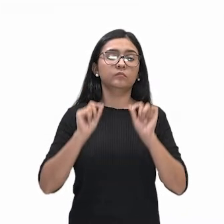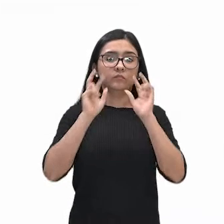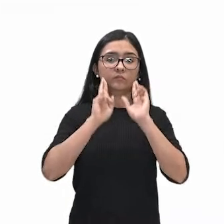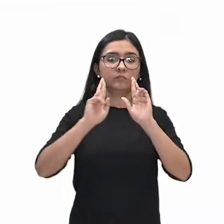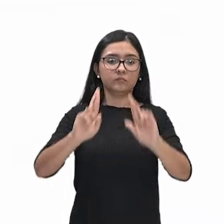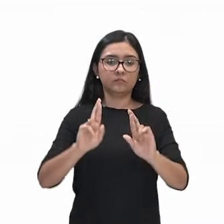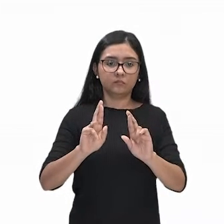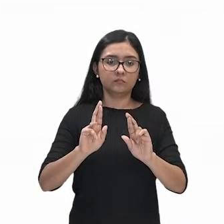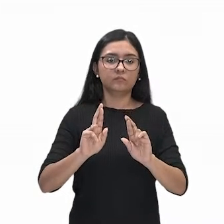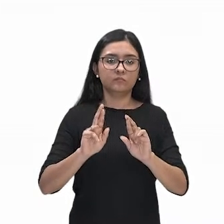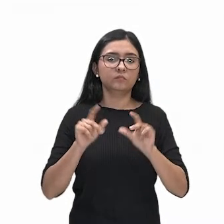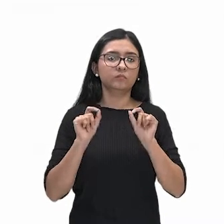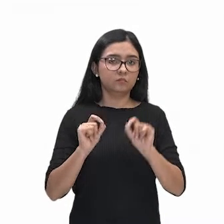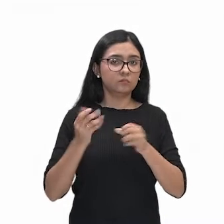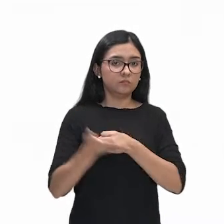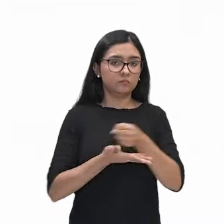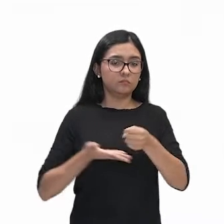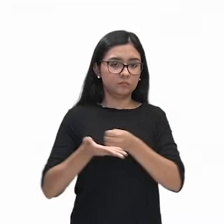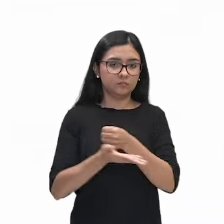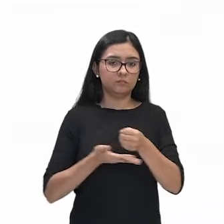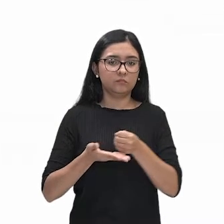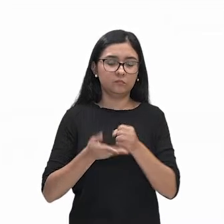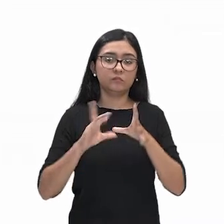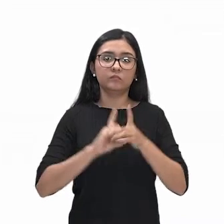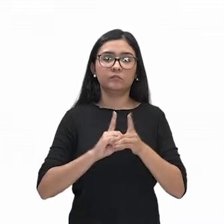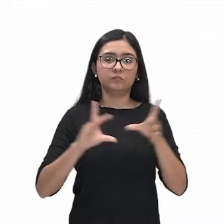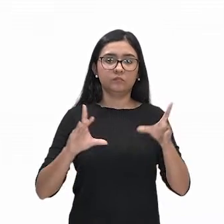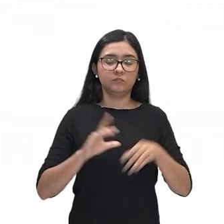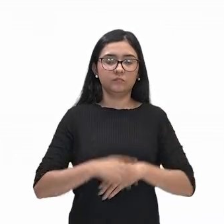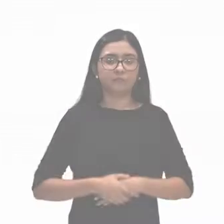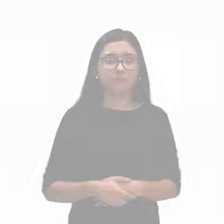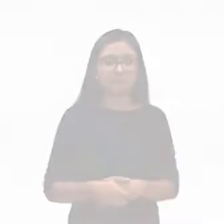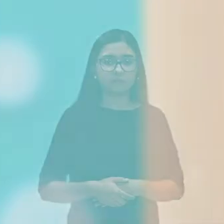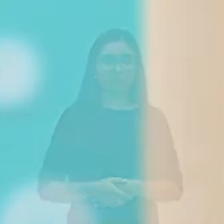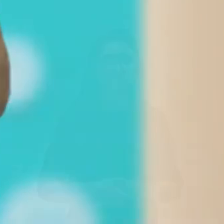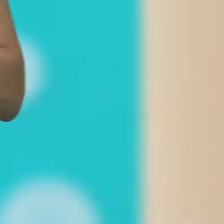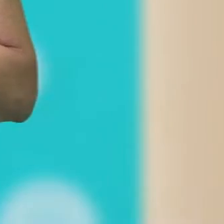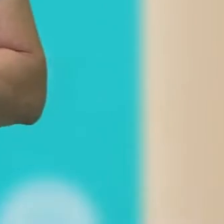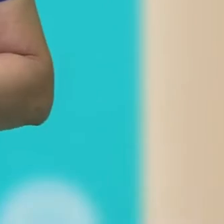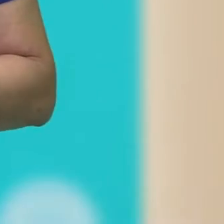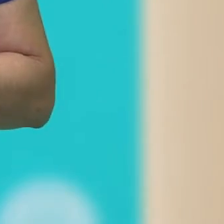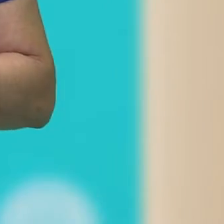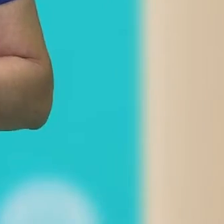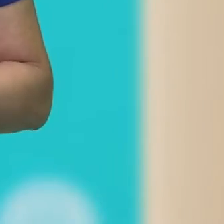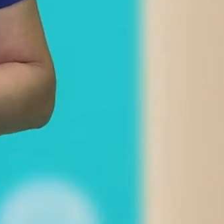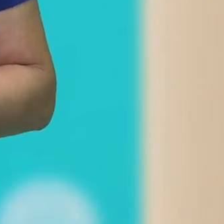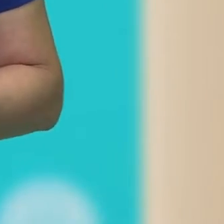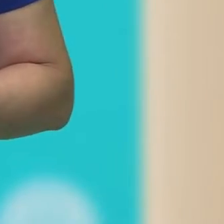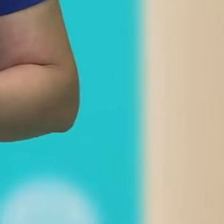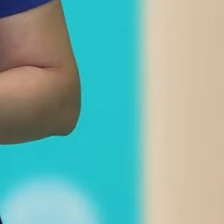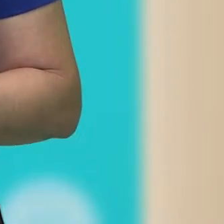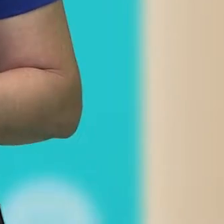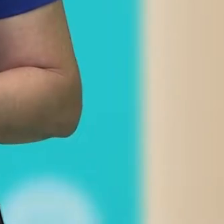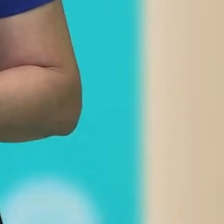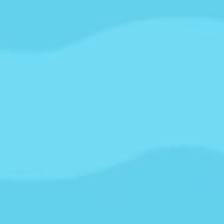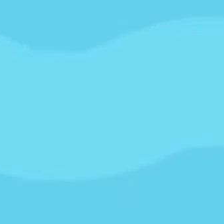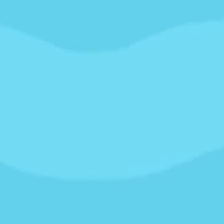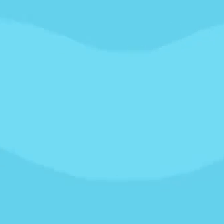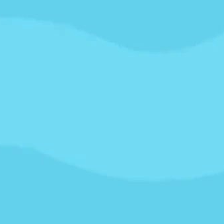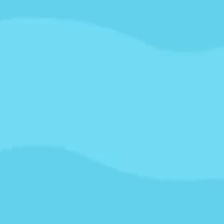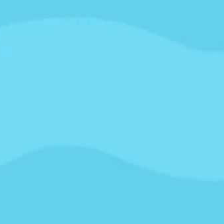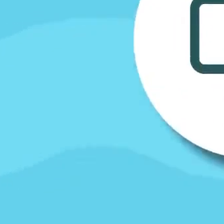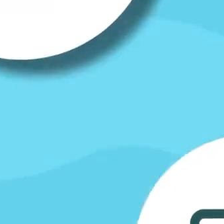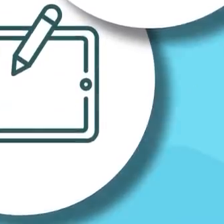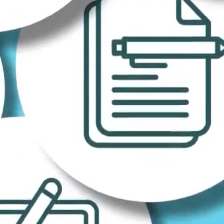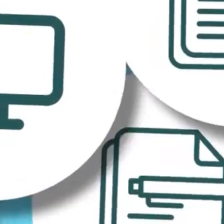valores, respeitando os princípios democráticos. Então é isso aí, vamos à nossa aula.